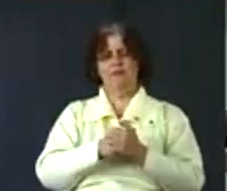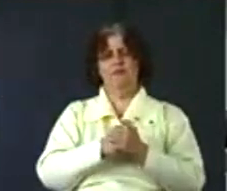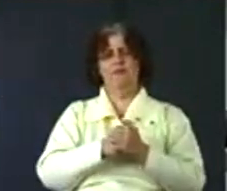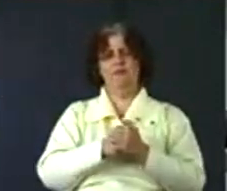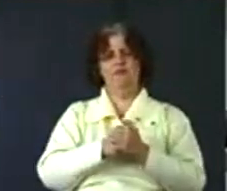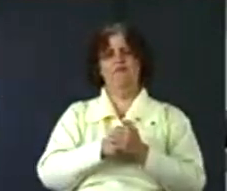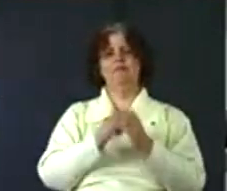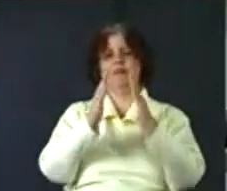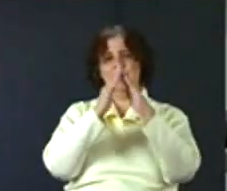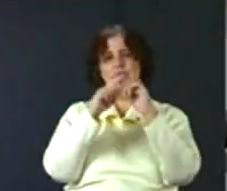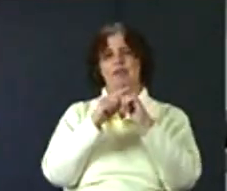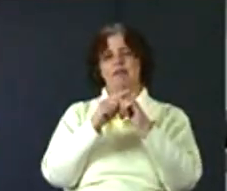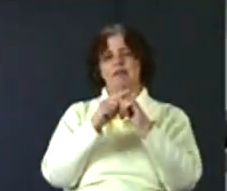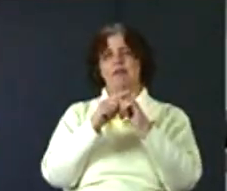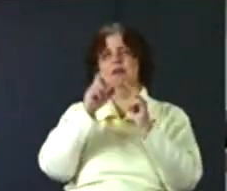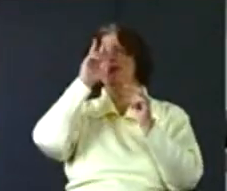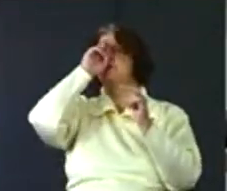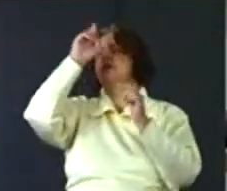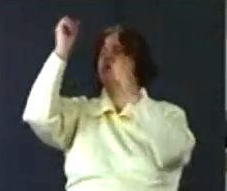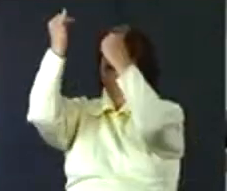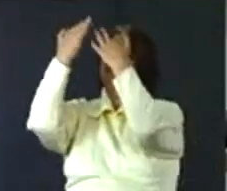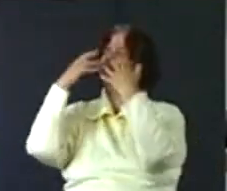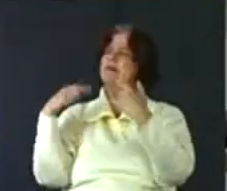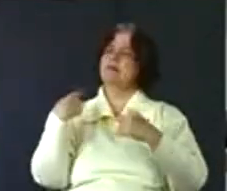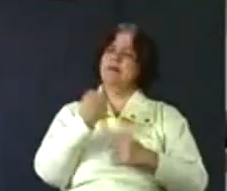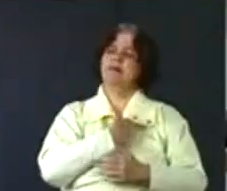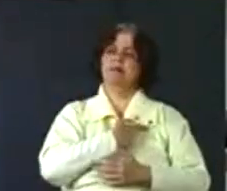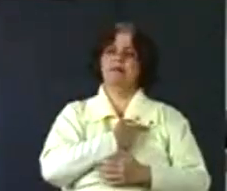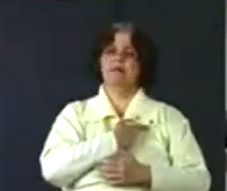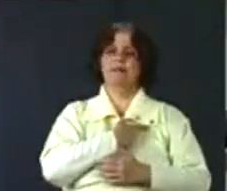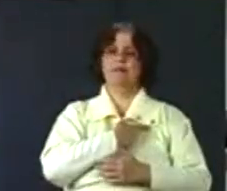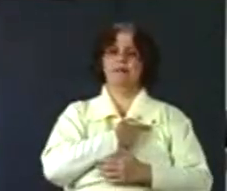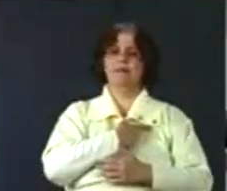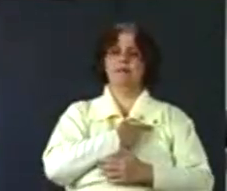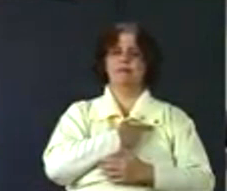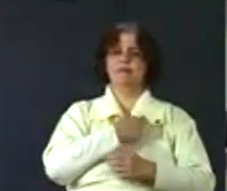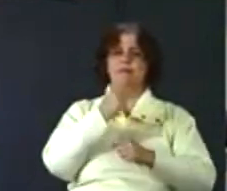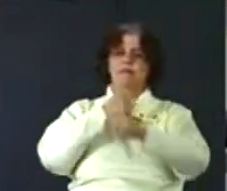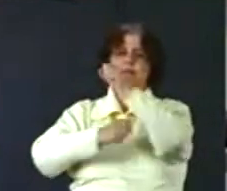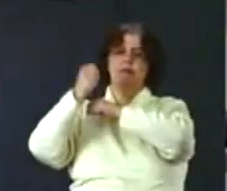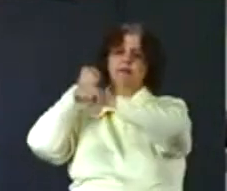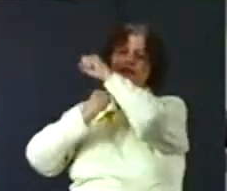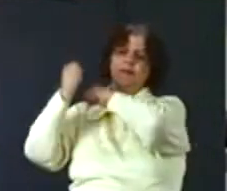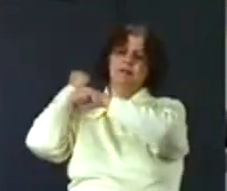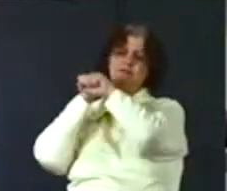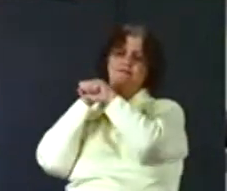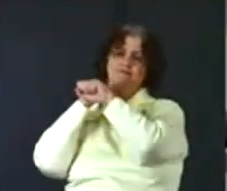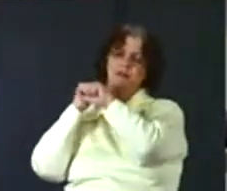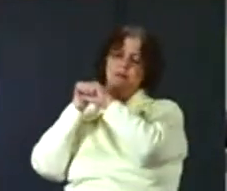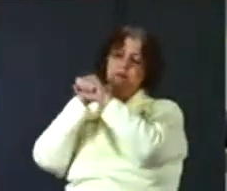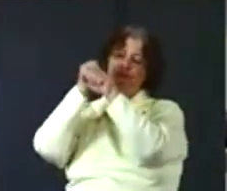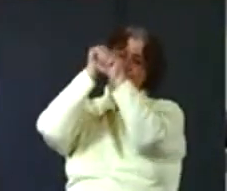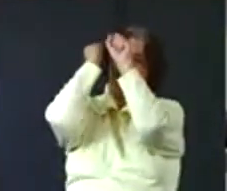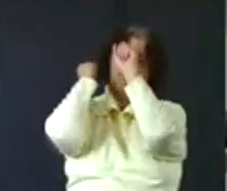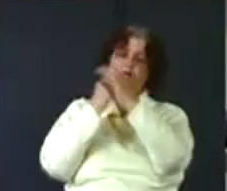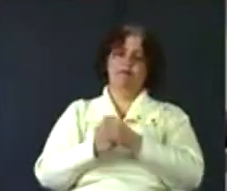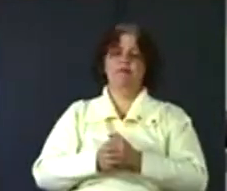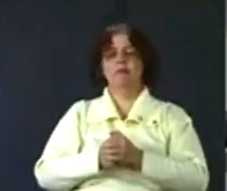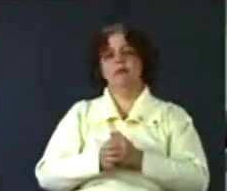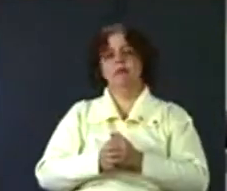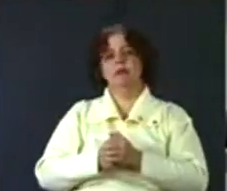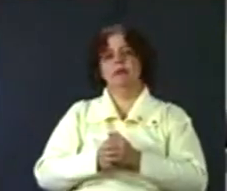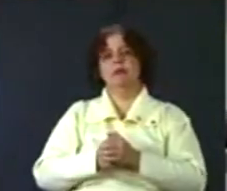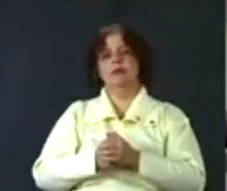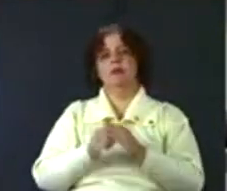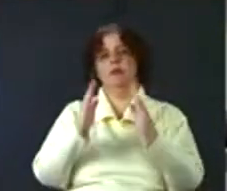nós temos um Senhor que vela por nós. Há muitos anos atrás, um dos seminários da nossa igreja,